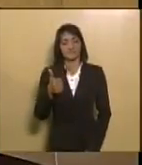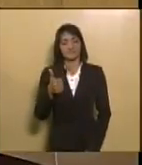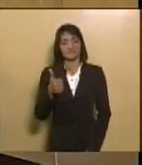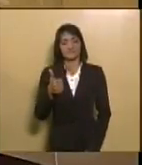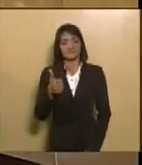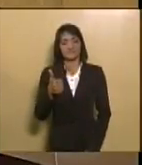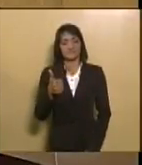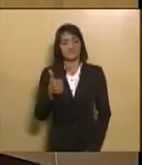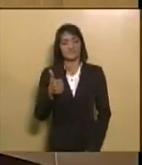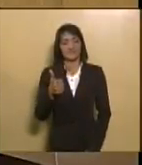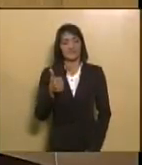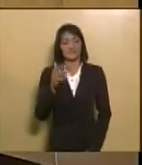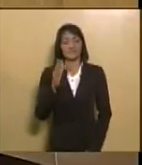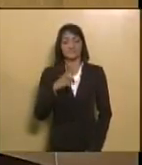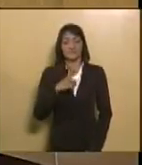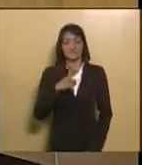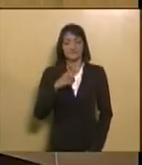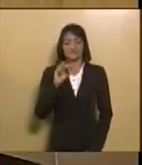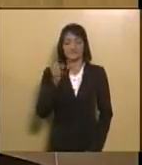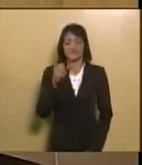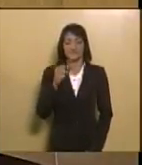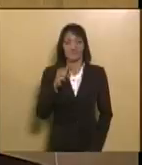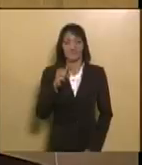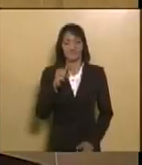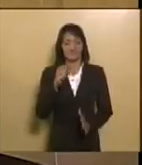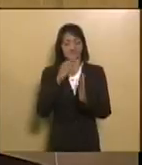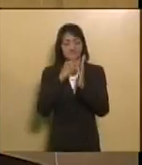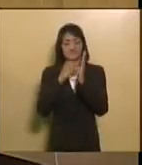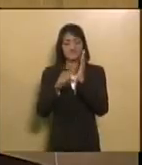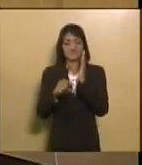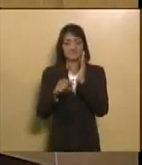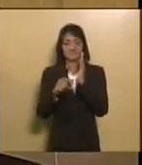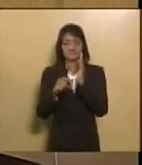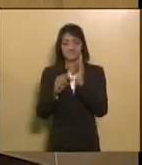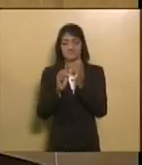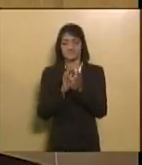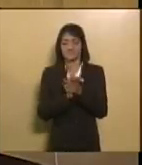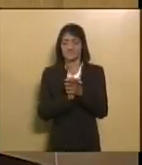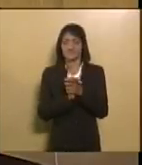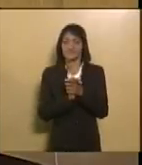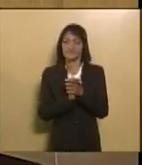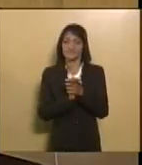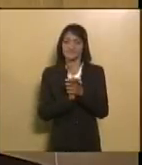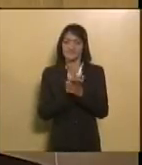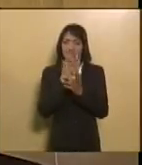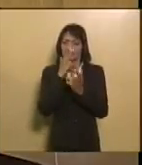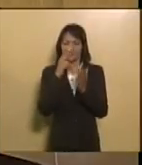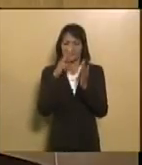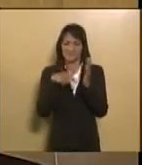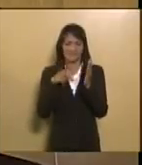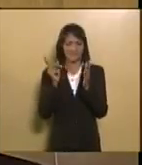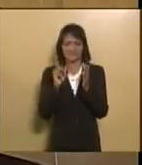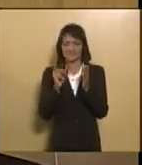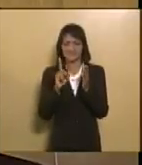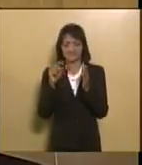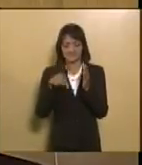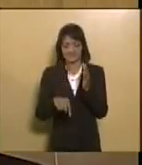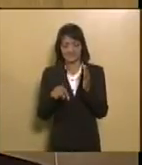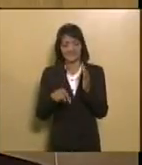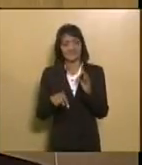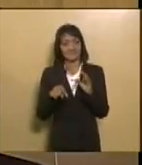os 8 versículos deste Salmo. Me parece que ainda não li esse Salmo nesta